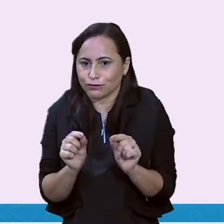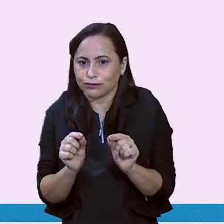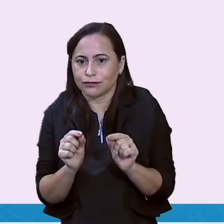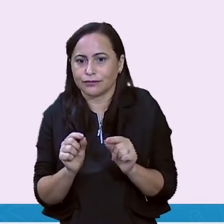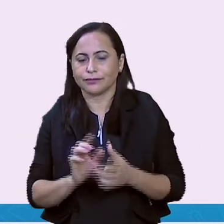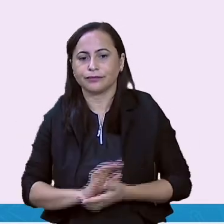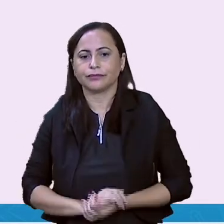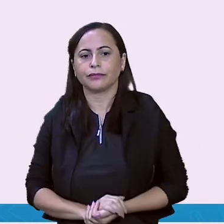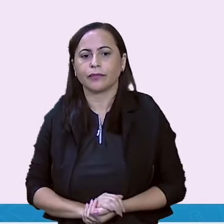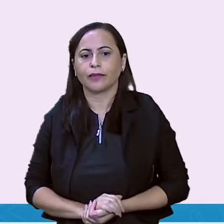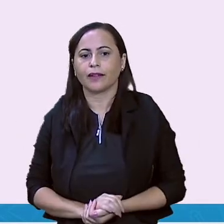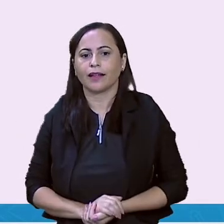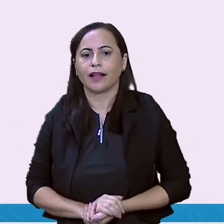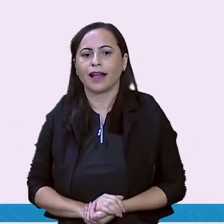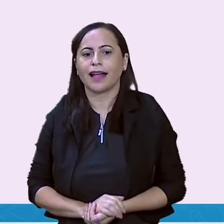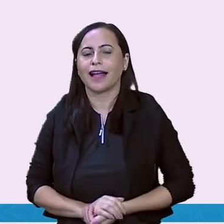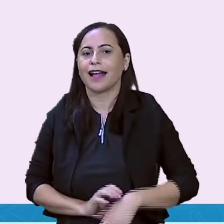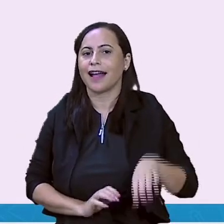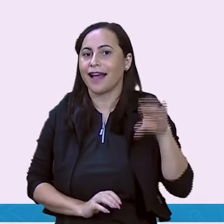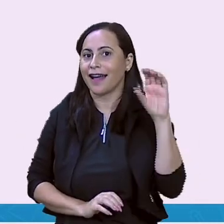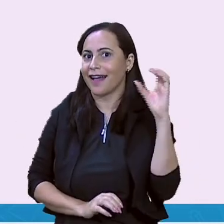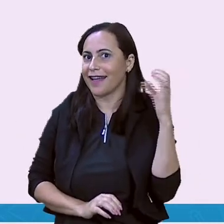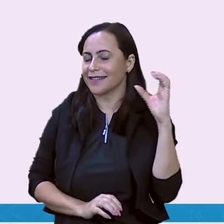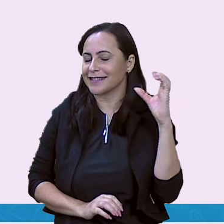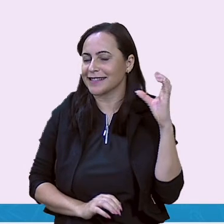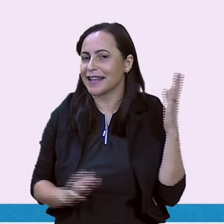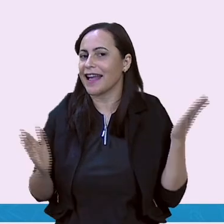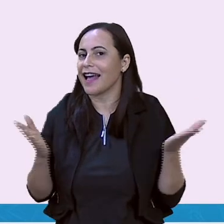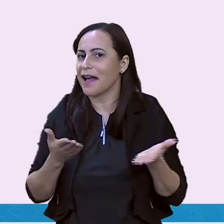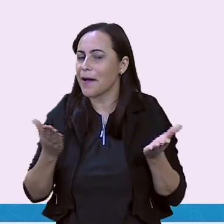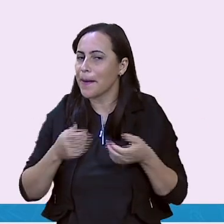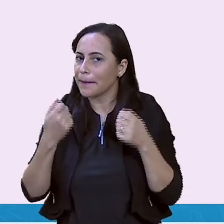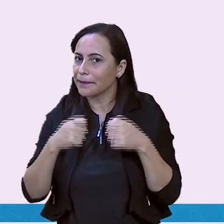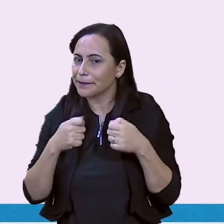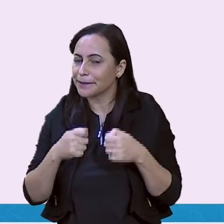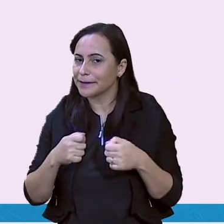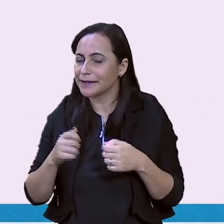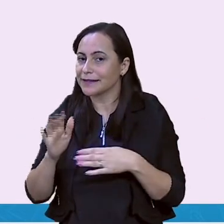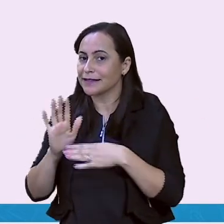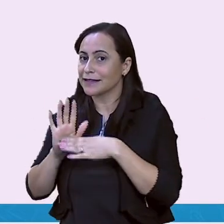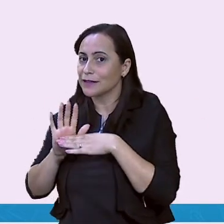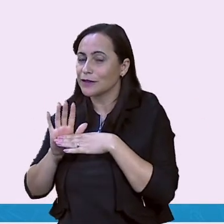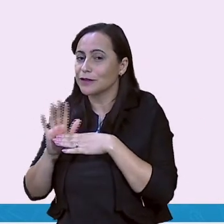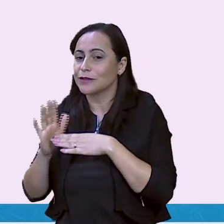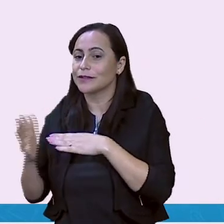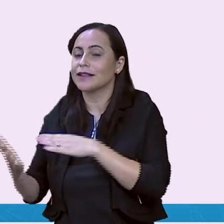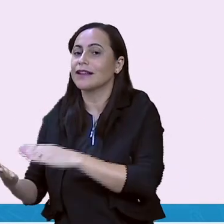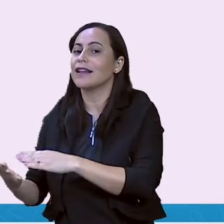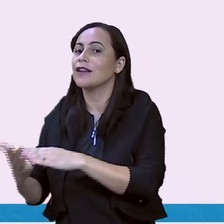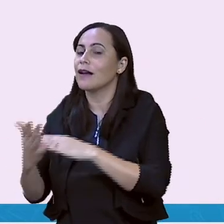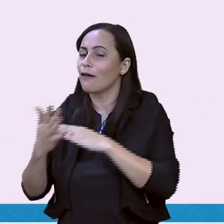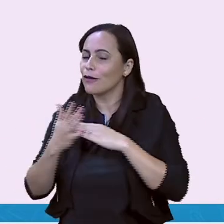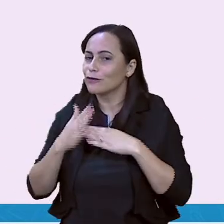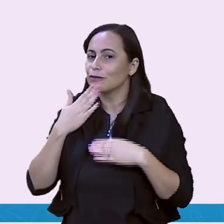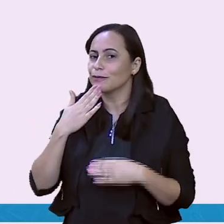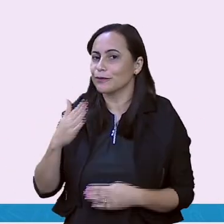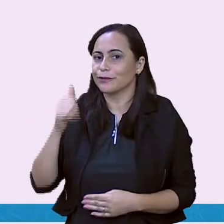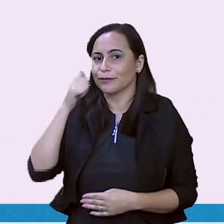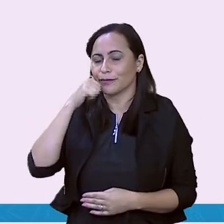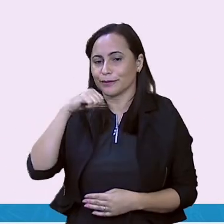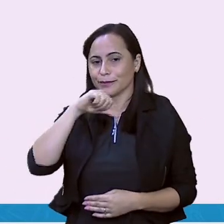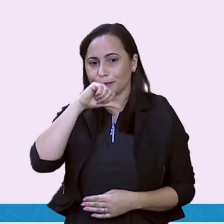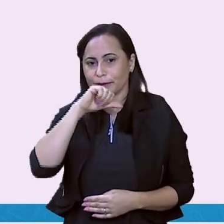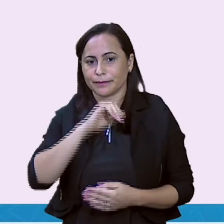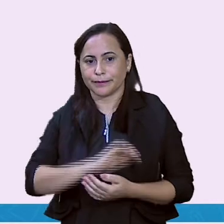agora a letra C, vocês vão ter que pedir a ajuda da mamãe aí para poder medir vocês. Eu fiz a medição lá em casa. O que é